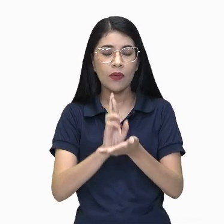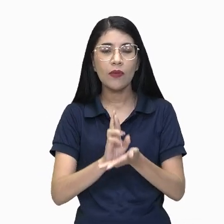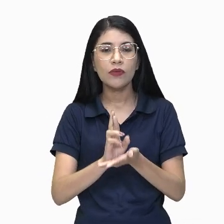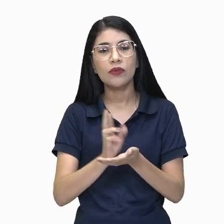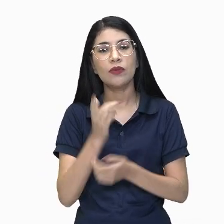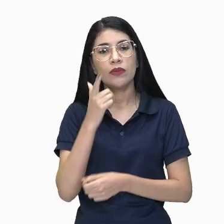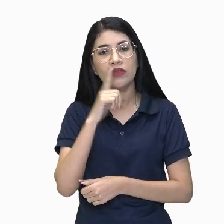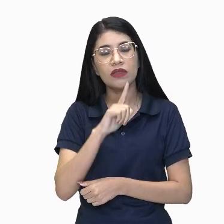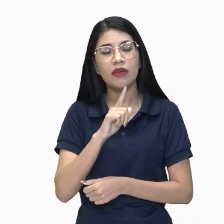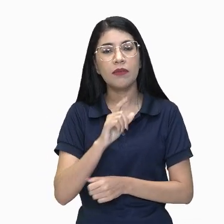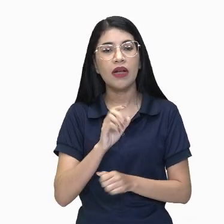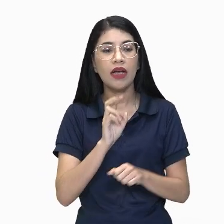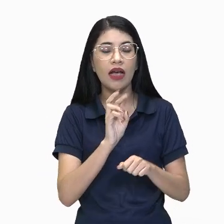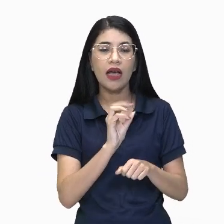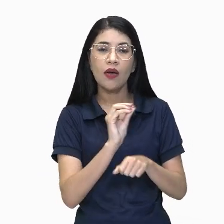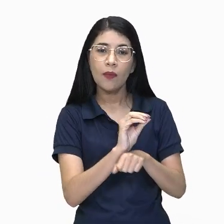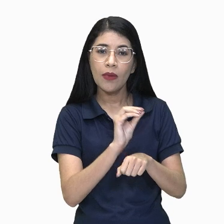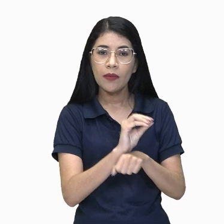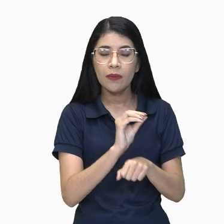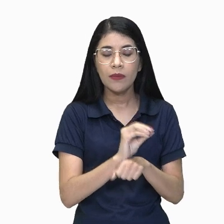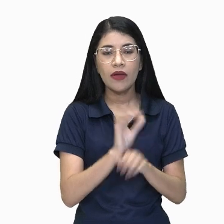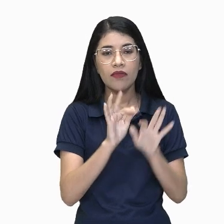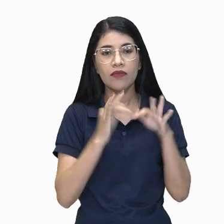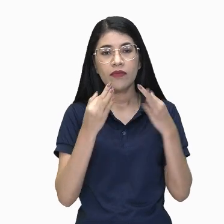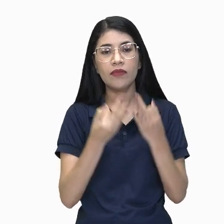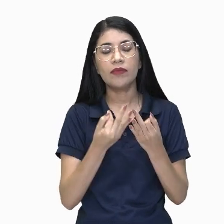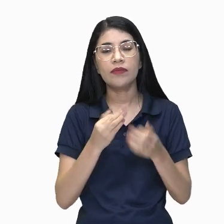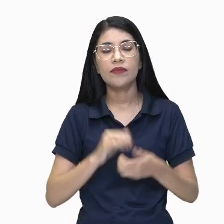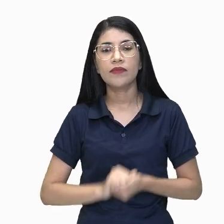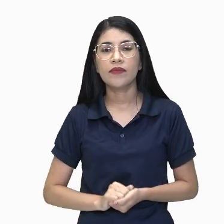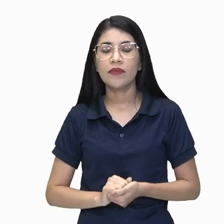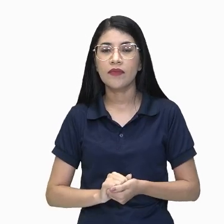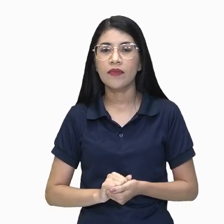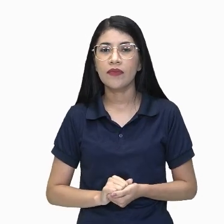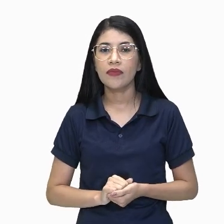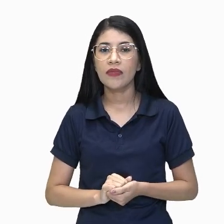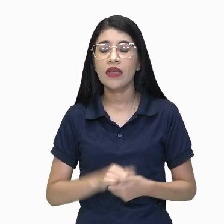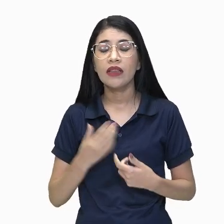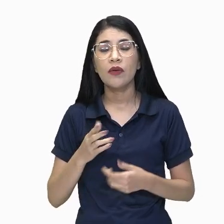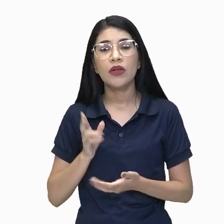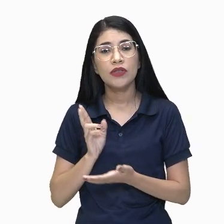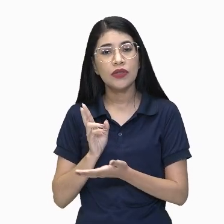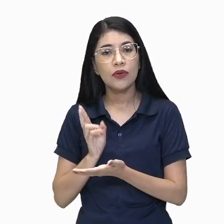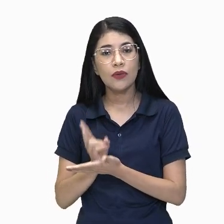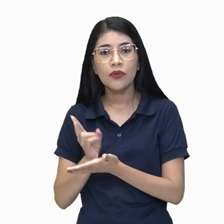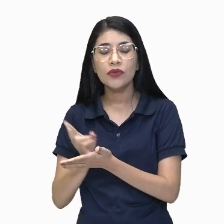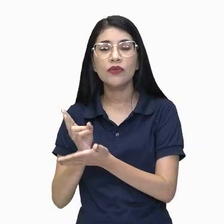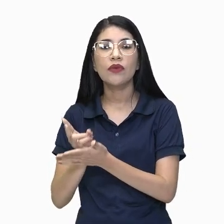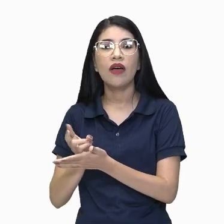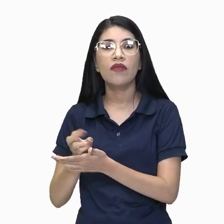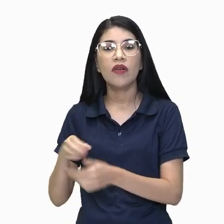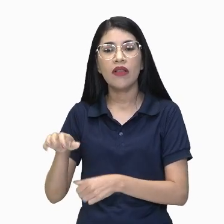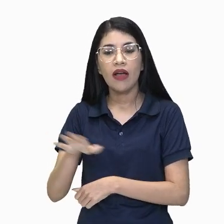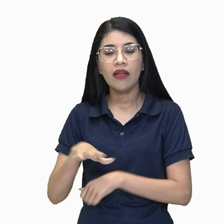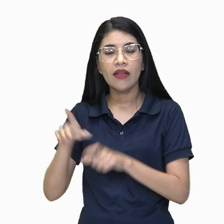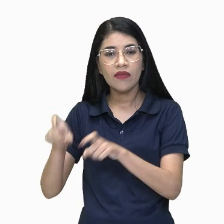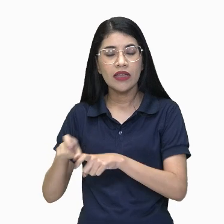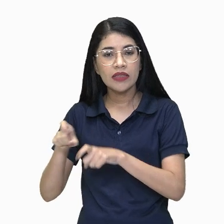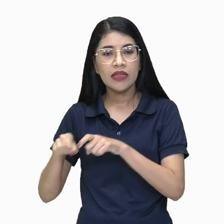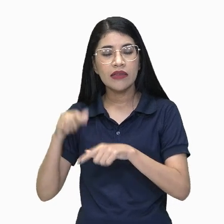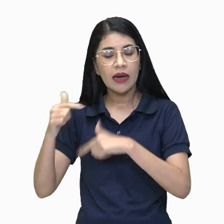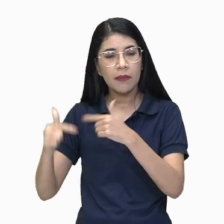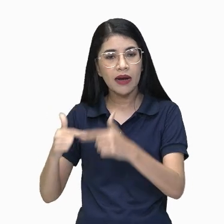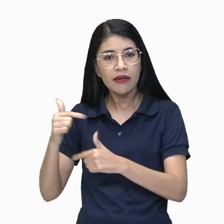que vai acontecer? Eles vão ficar nas fazendas, trabalhando, né, para o seu